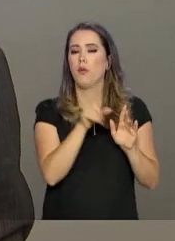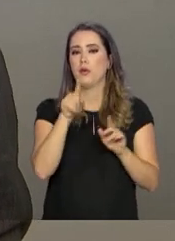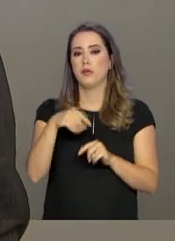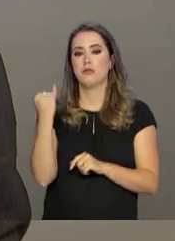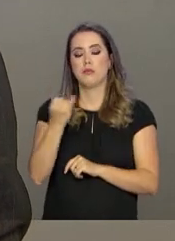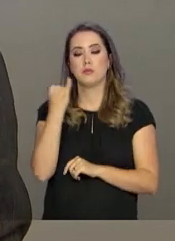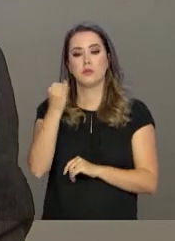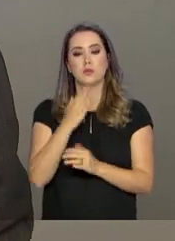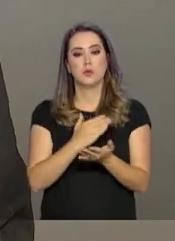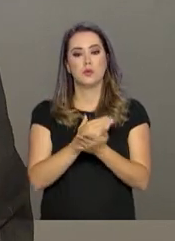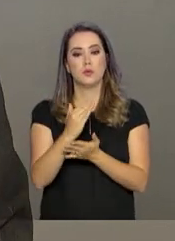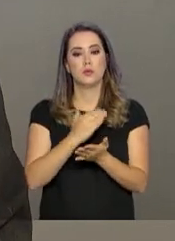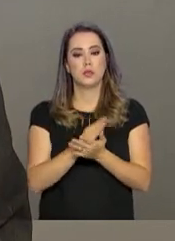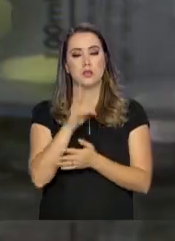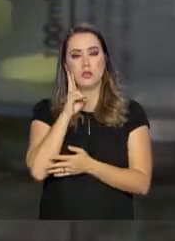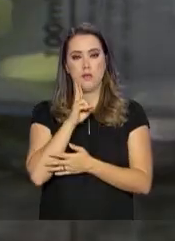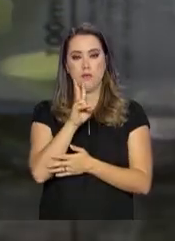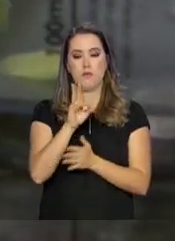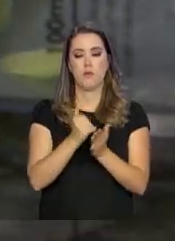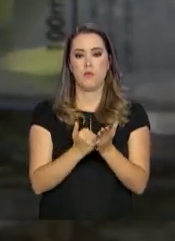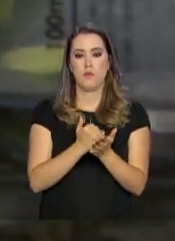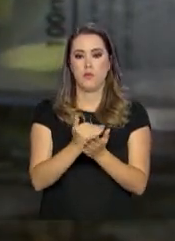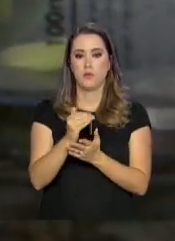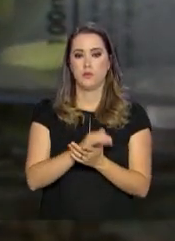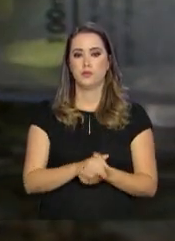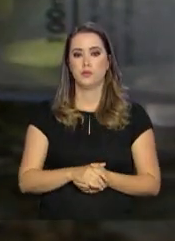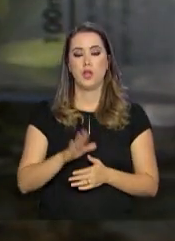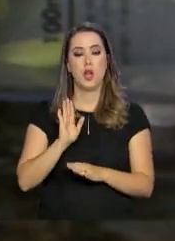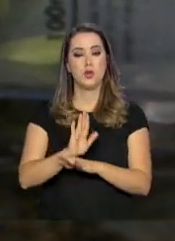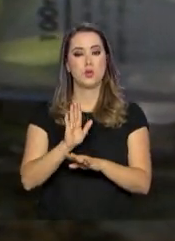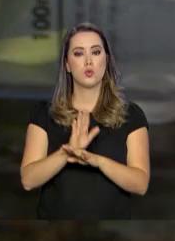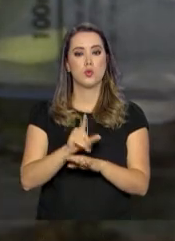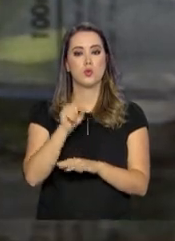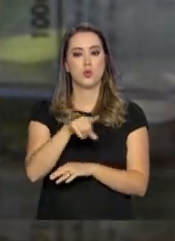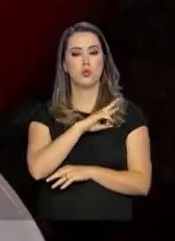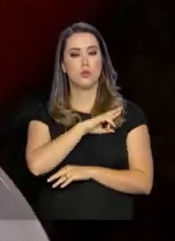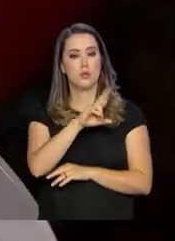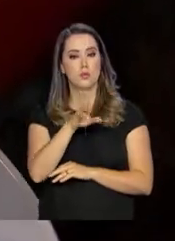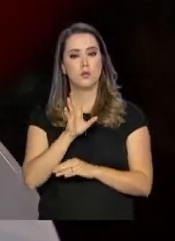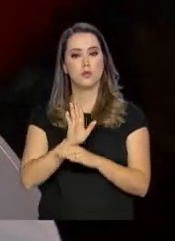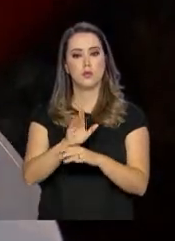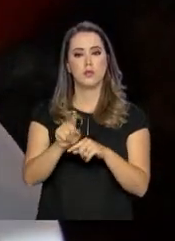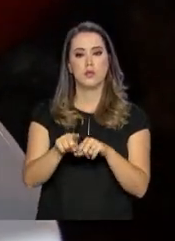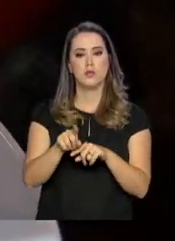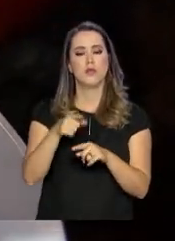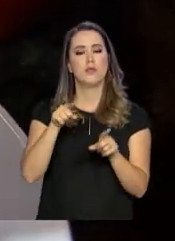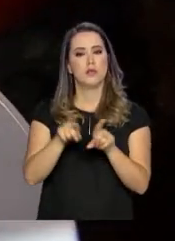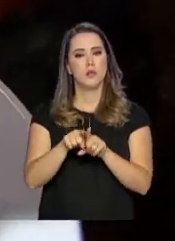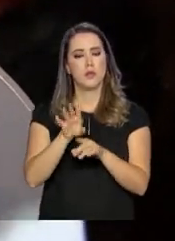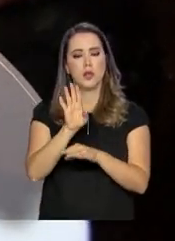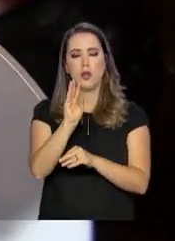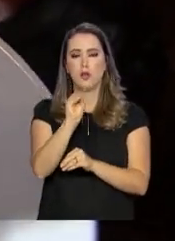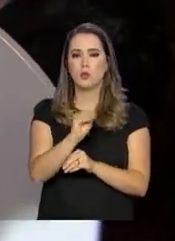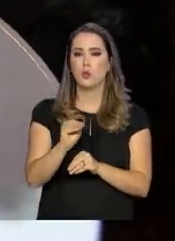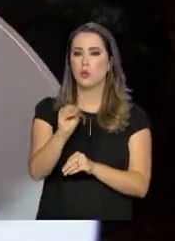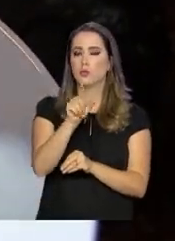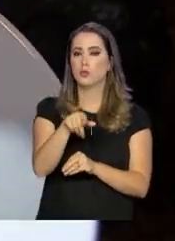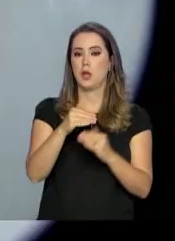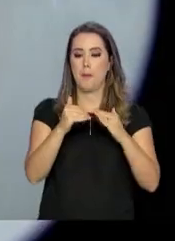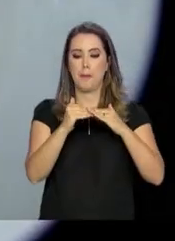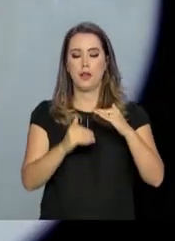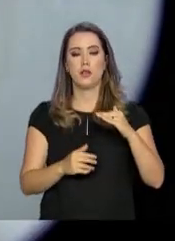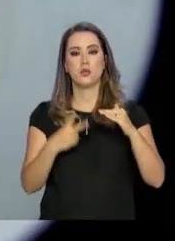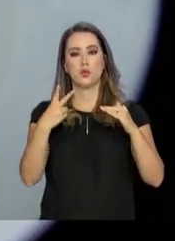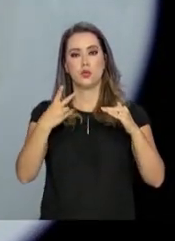versão inicial está à disposição além de ajudar na rotina dos responsáveis o guia alimentar para crianças menores de dois anos